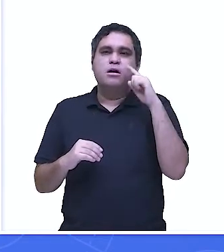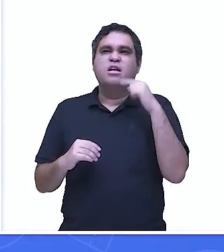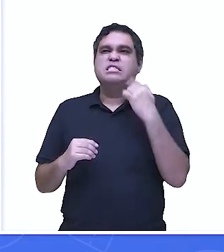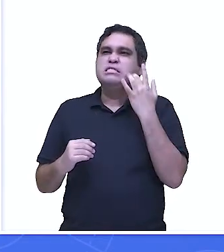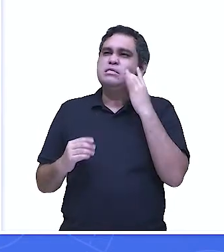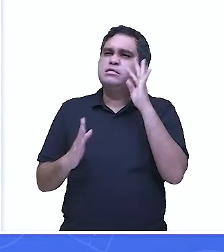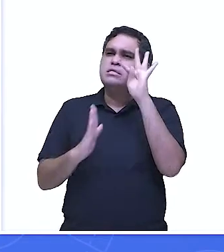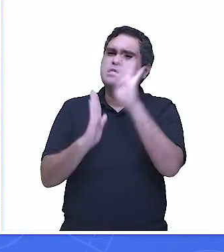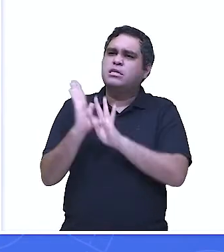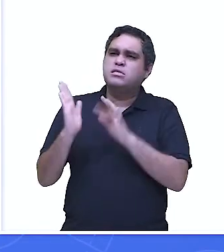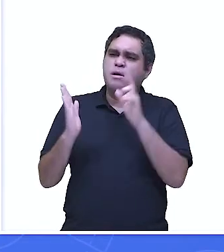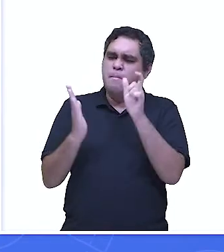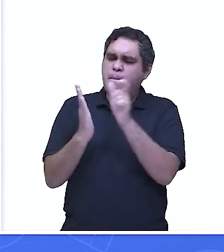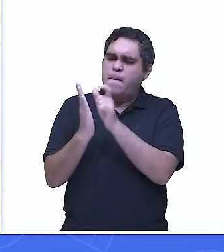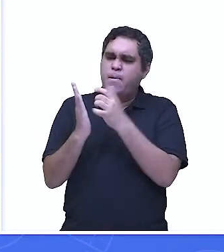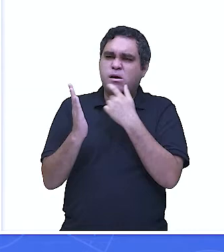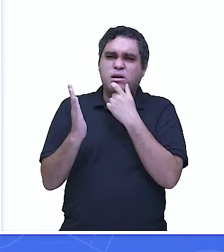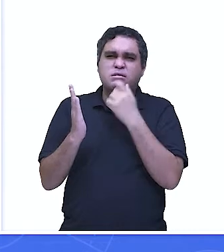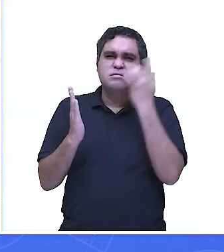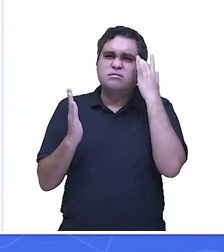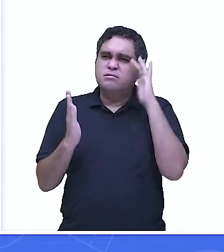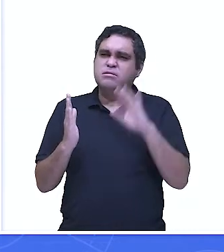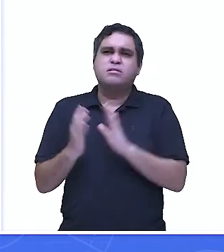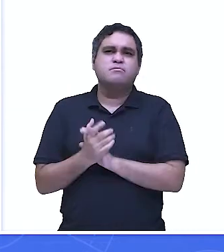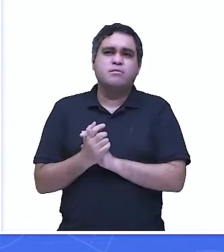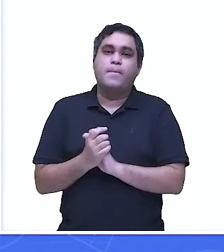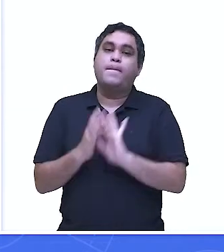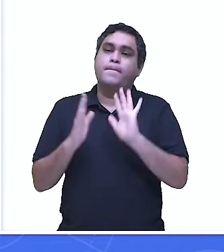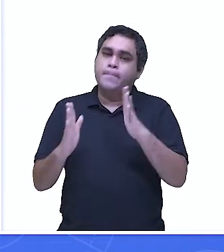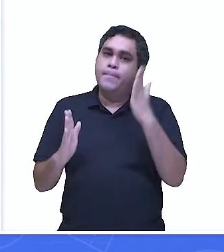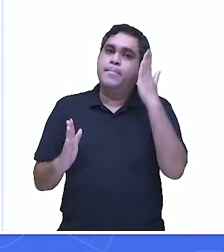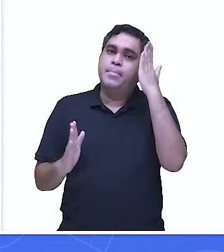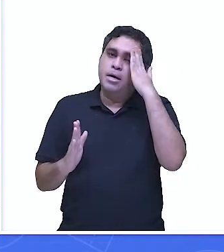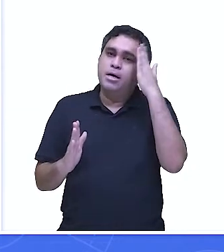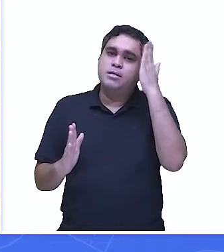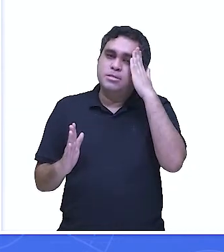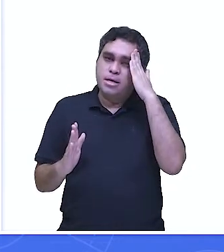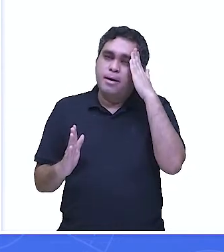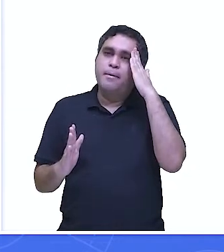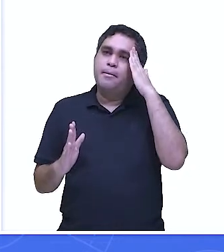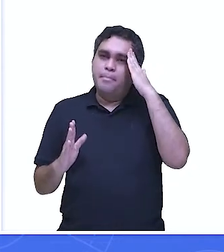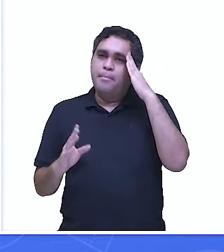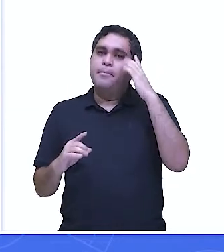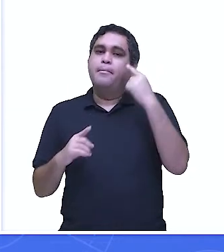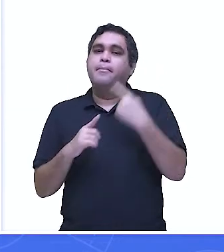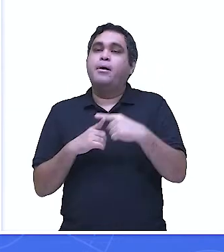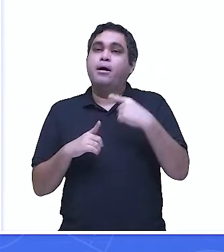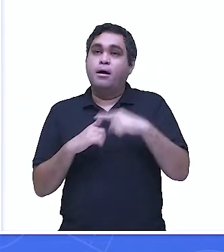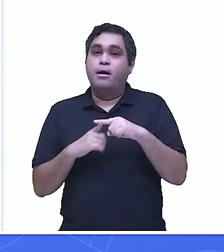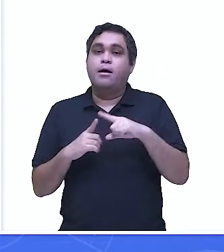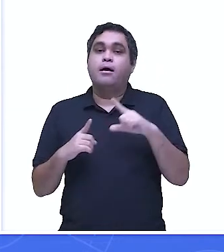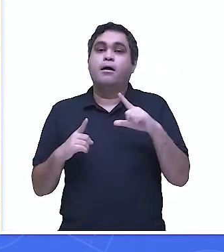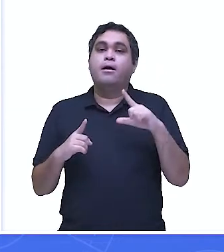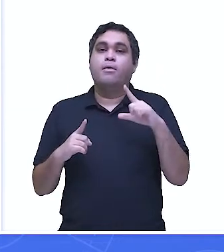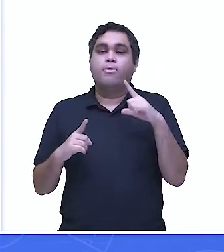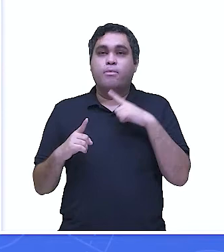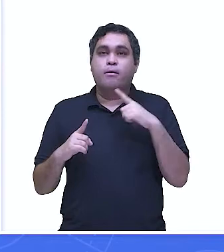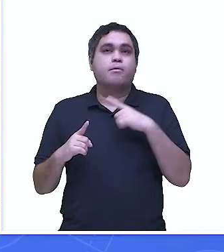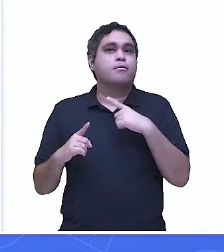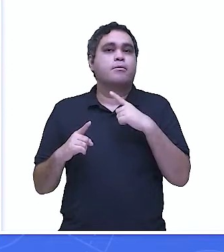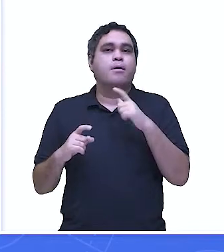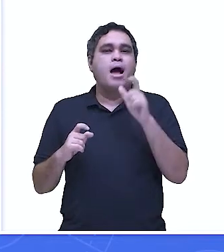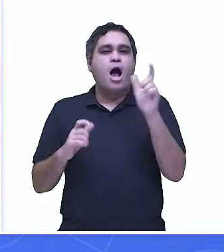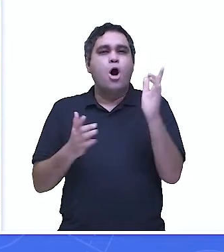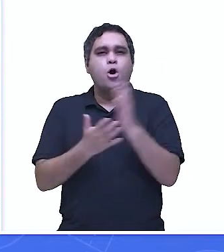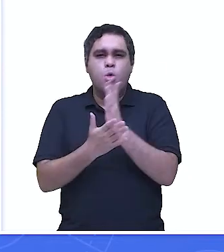não sei inglês. Sabe sim, você sabe muita coisa, mais do que você imagina, até porque tem a questão do estrangeirismo, que é